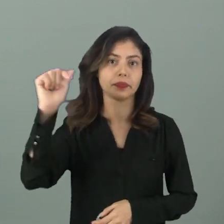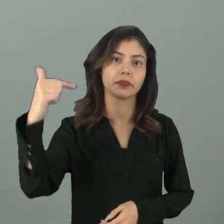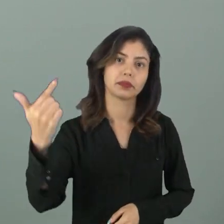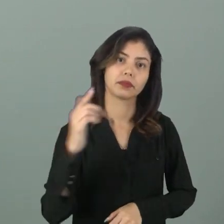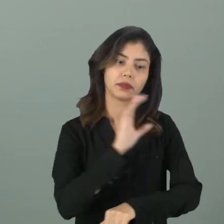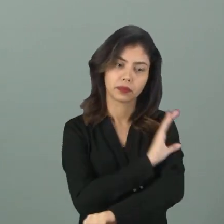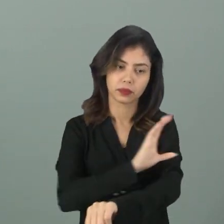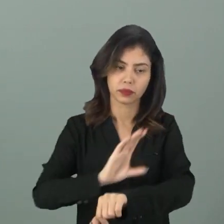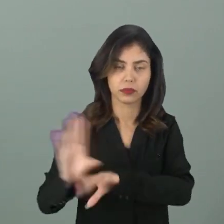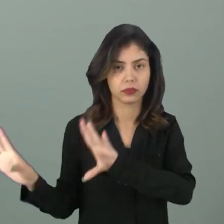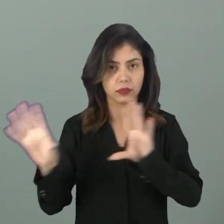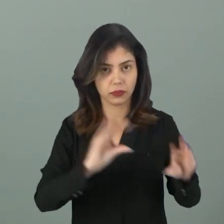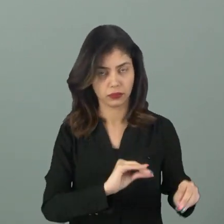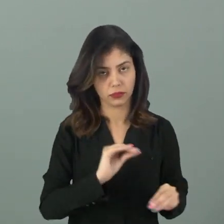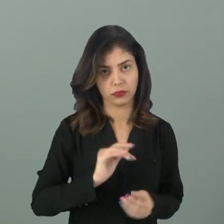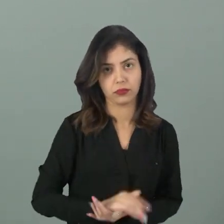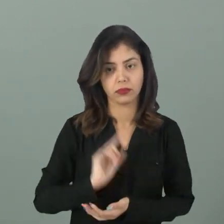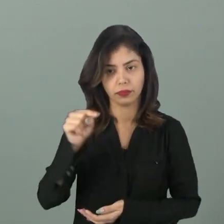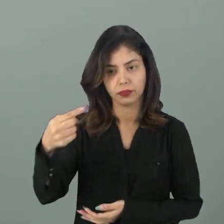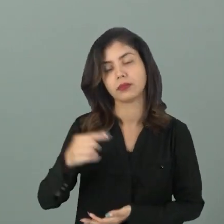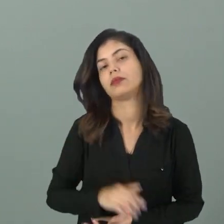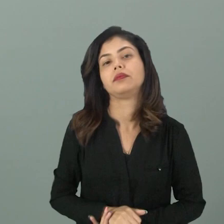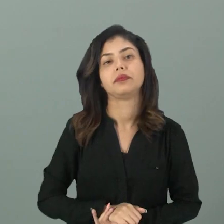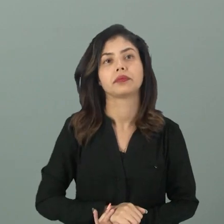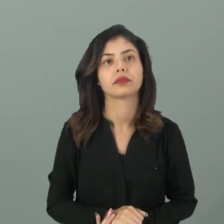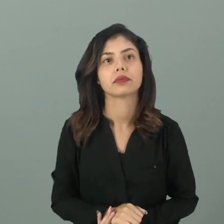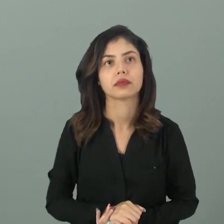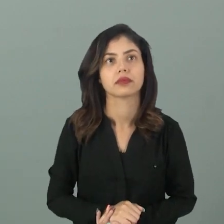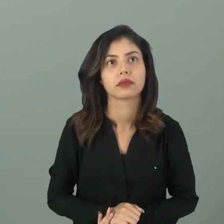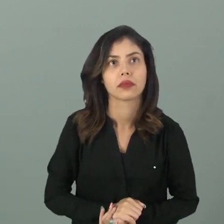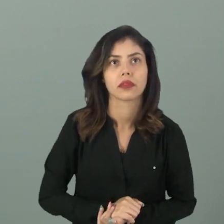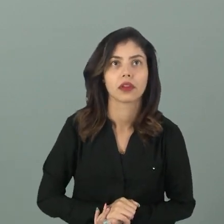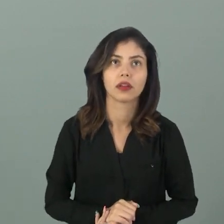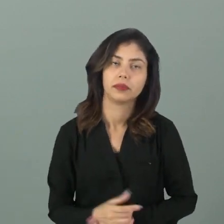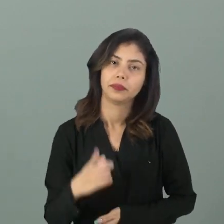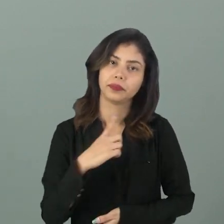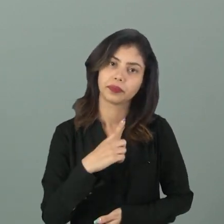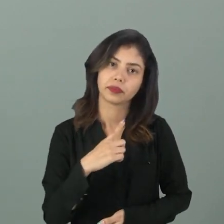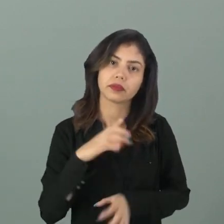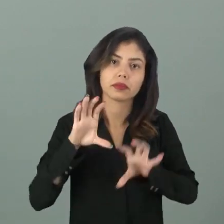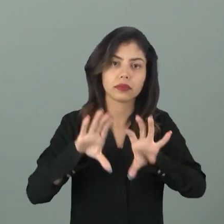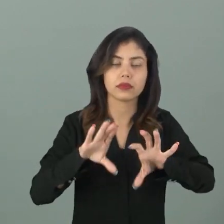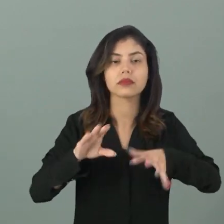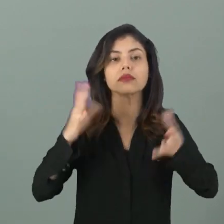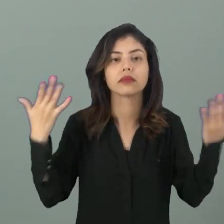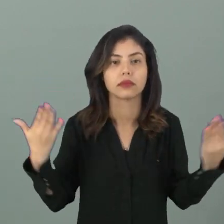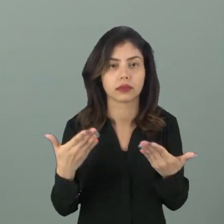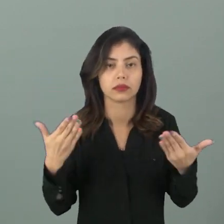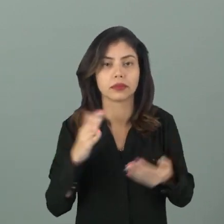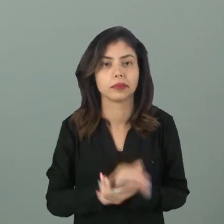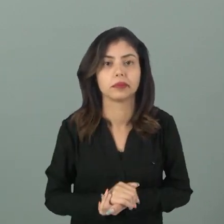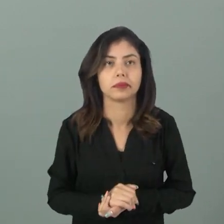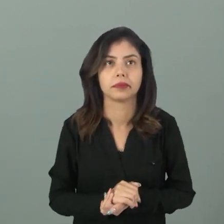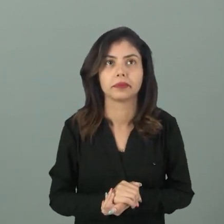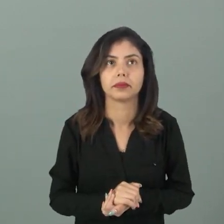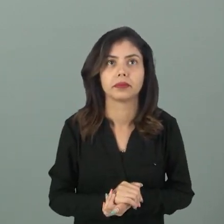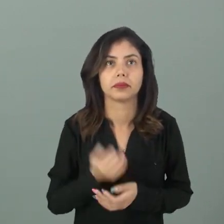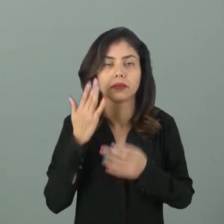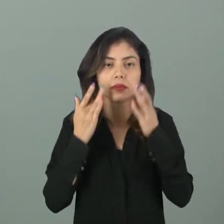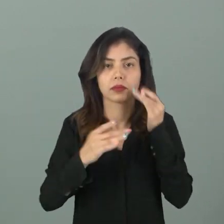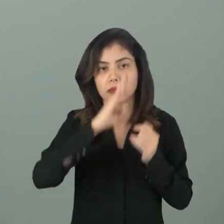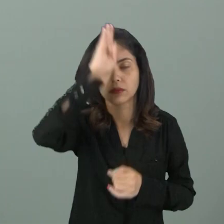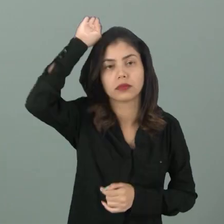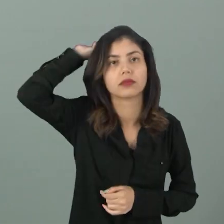outras culturas que vieram posteriormente, certo? Então nós temos aí agora o teatro na